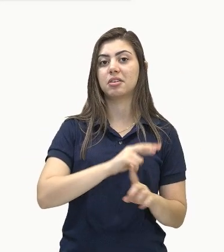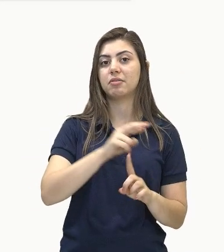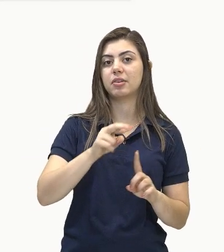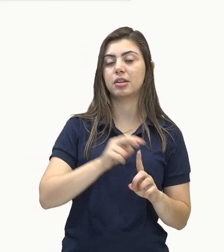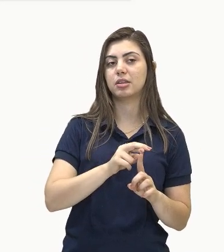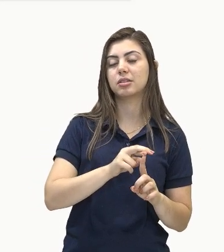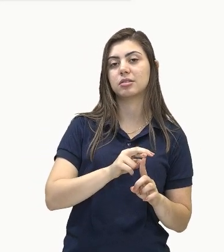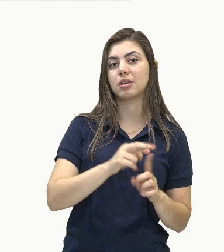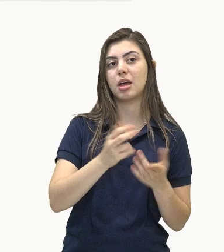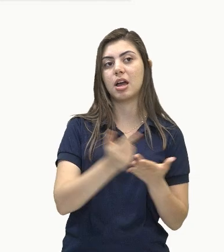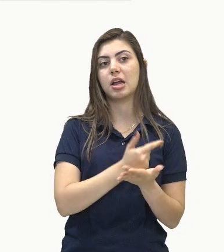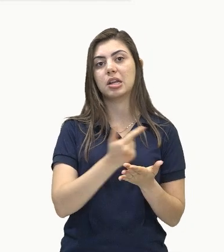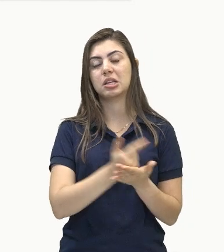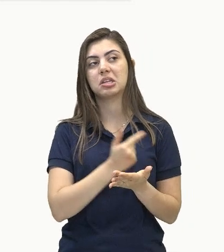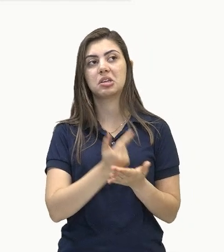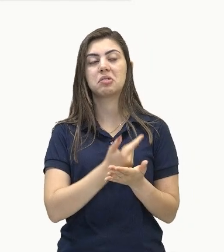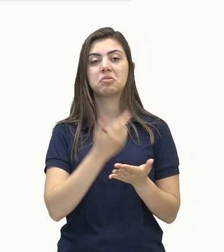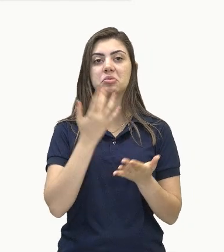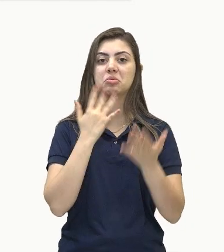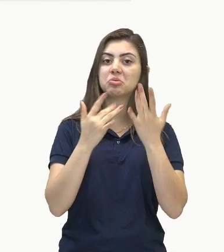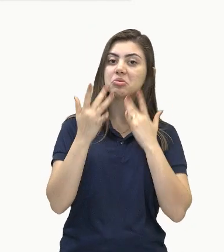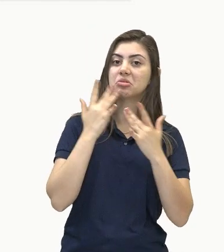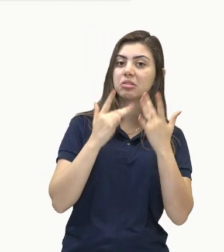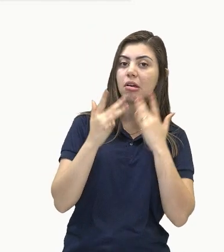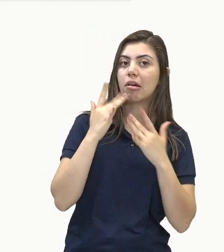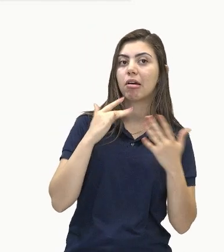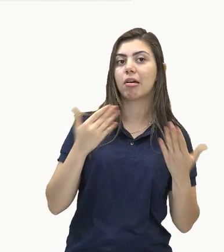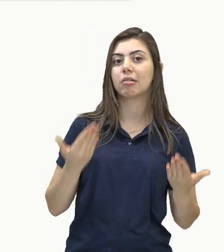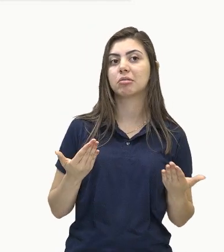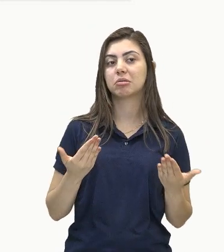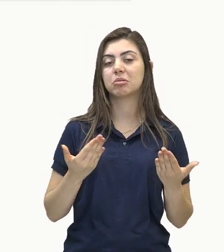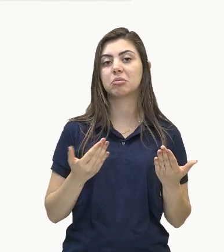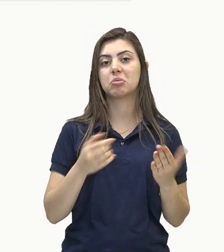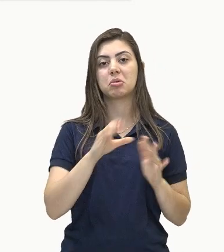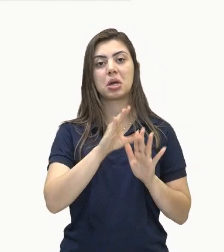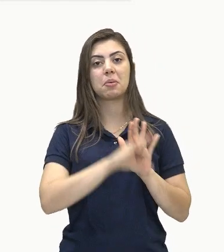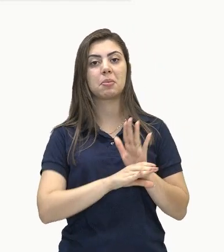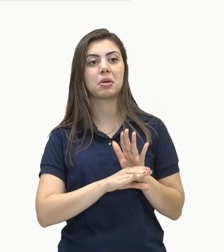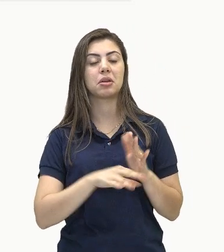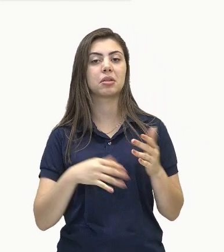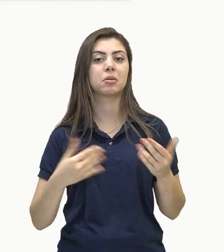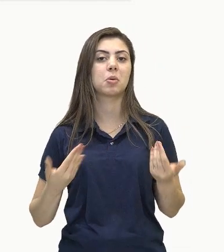e esta obra pode ser um livro, um capítulo, um